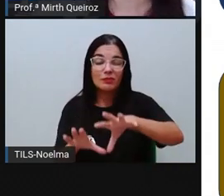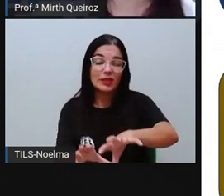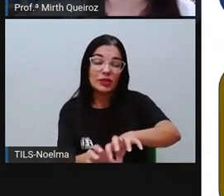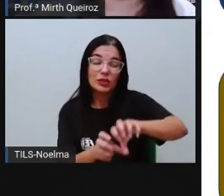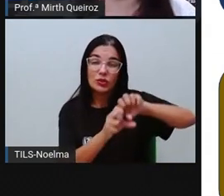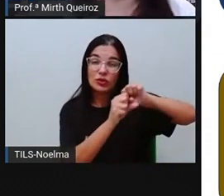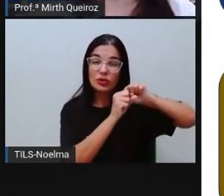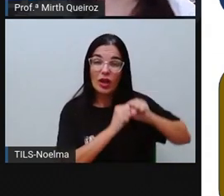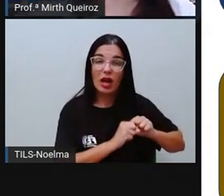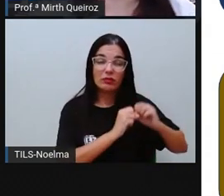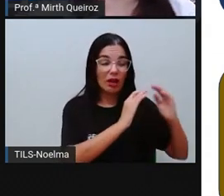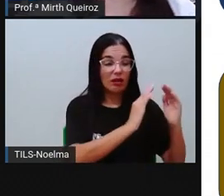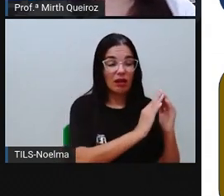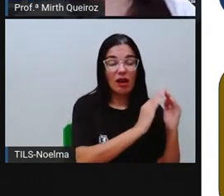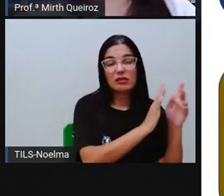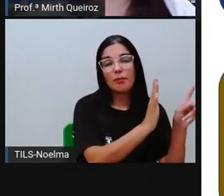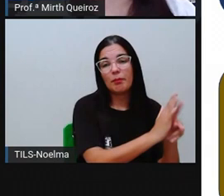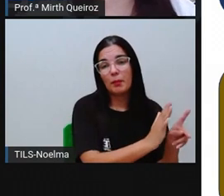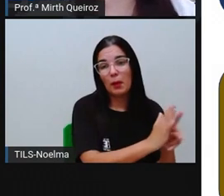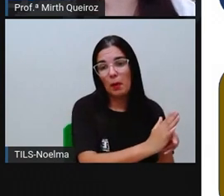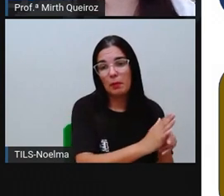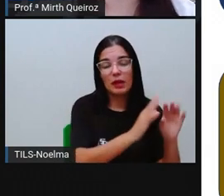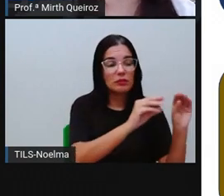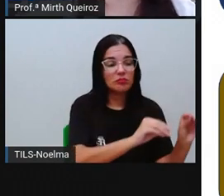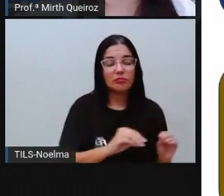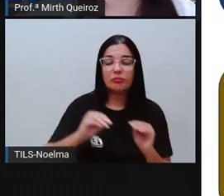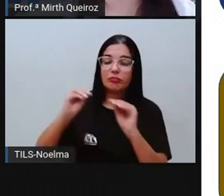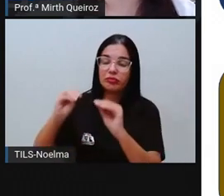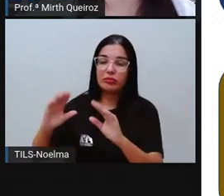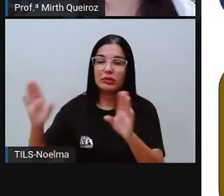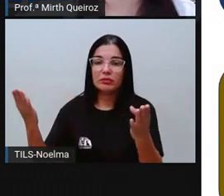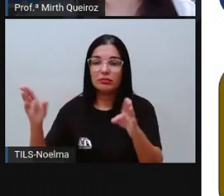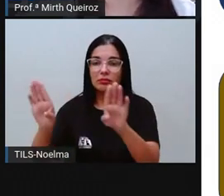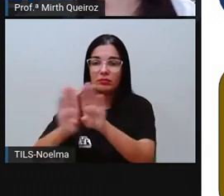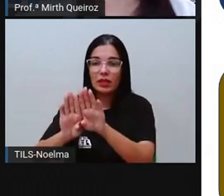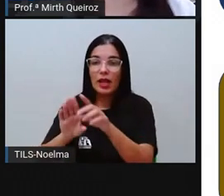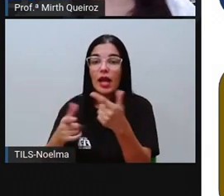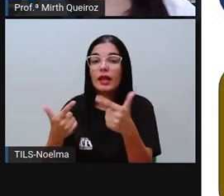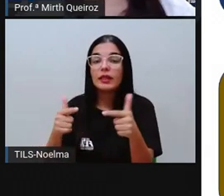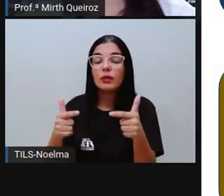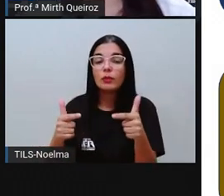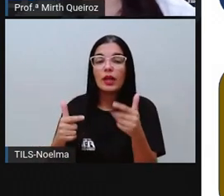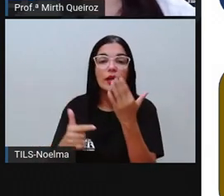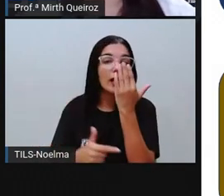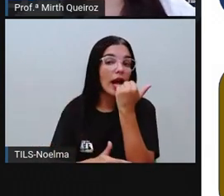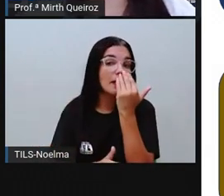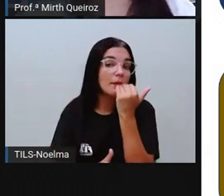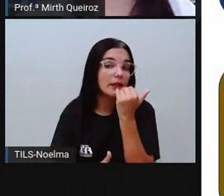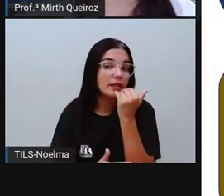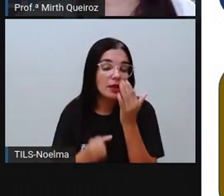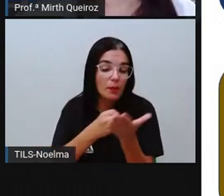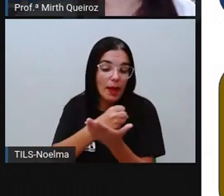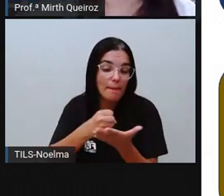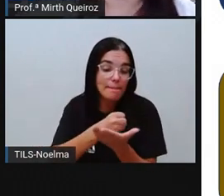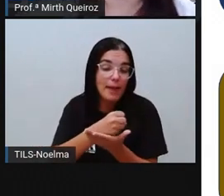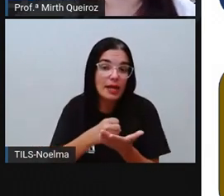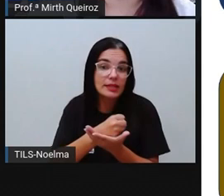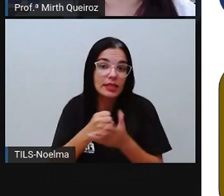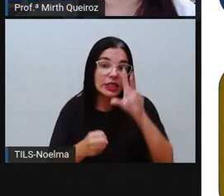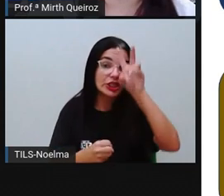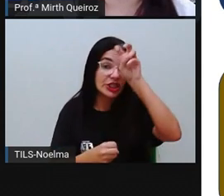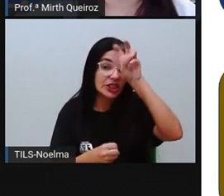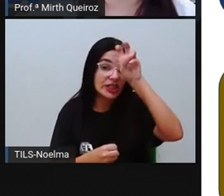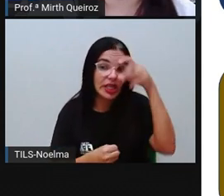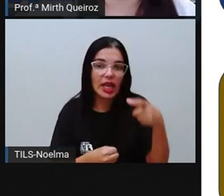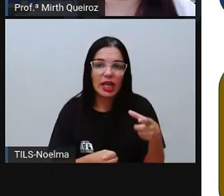habitat natural. Então, ali, eles não recebem a sua alimentação baseada em insetos, né? E, assim,